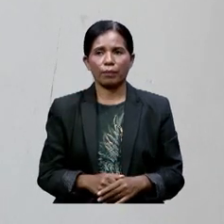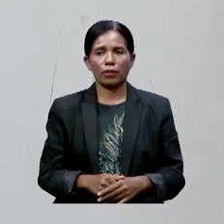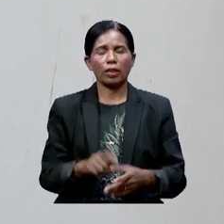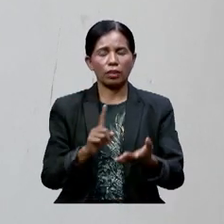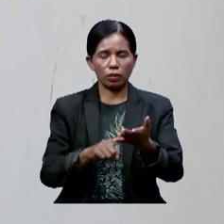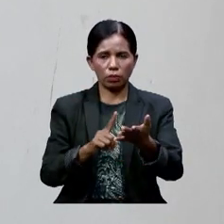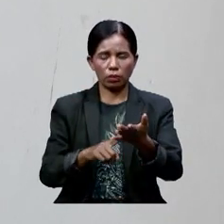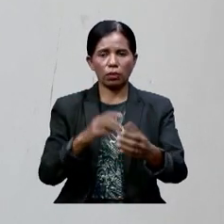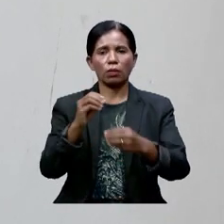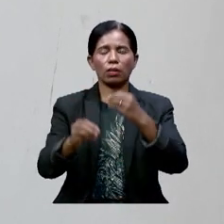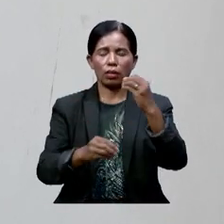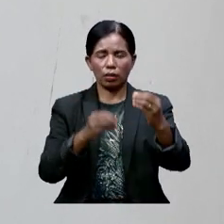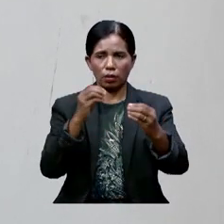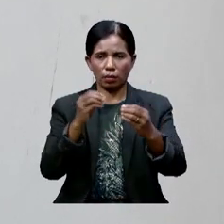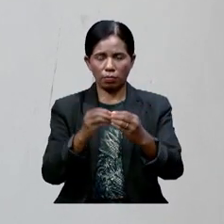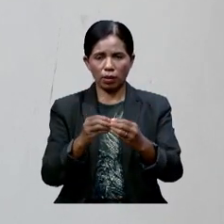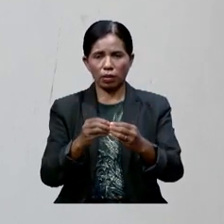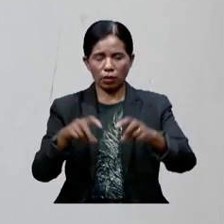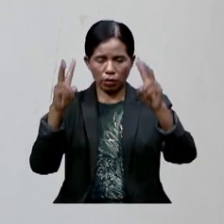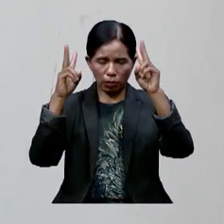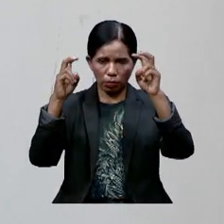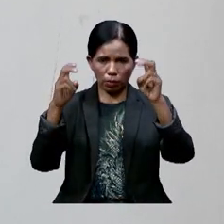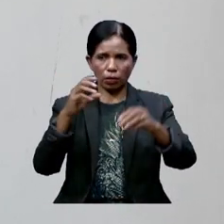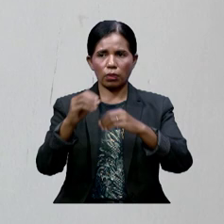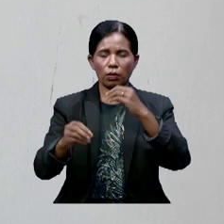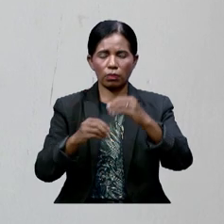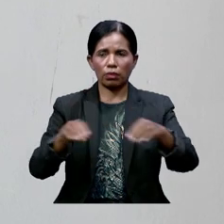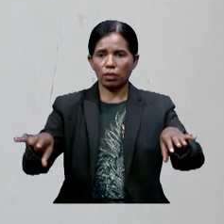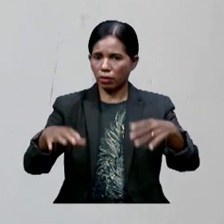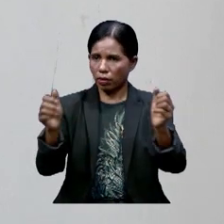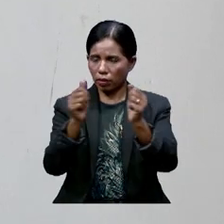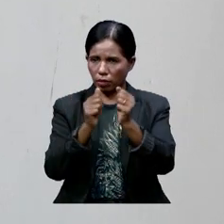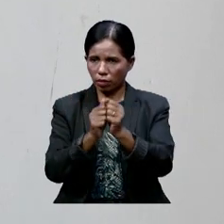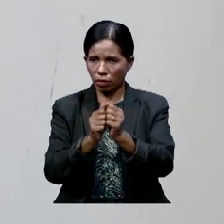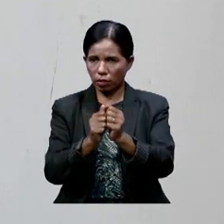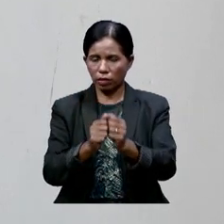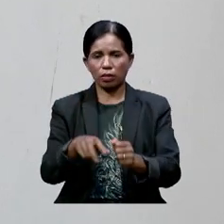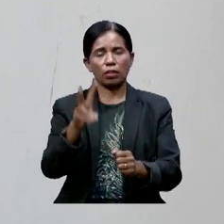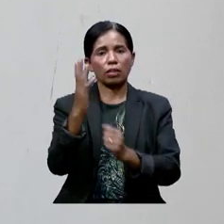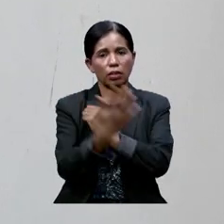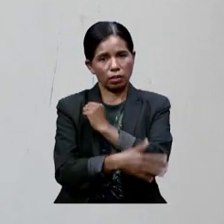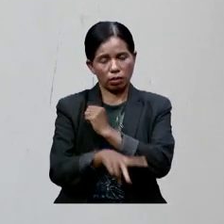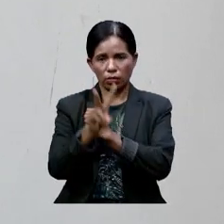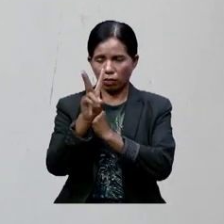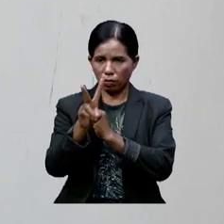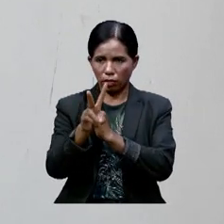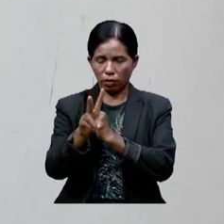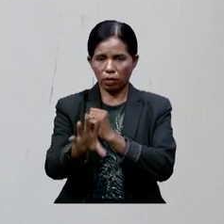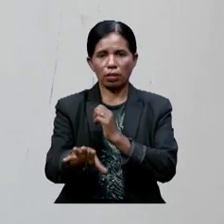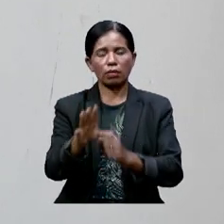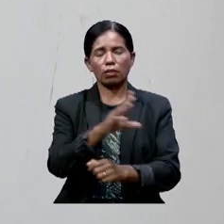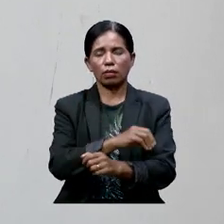discutimos alguns assuntos que poderão ser áreas de cooperação entre os dois países,